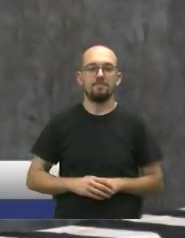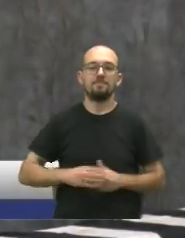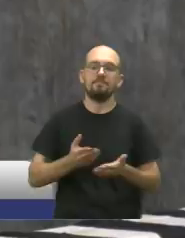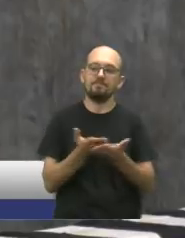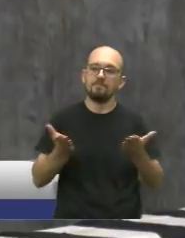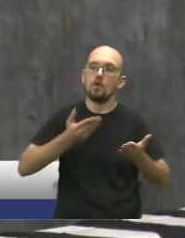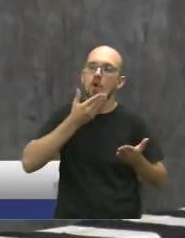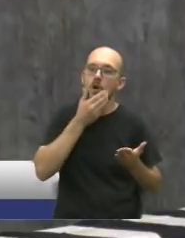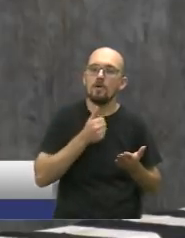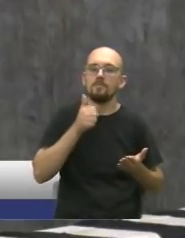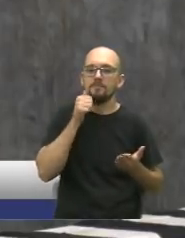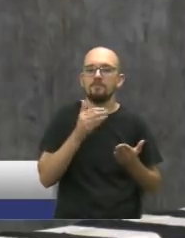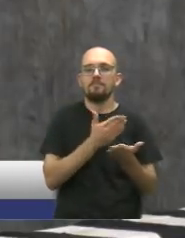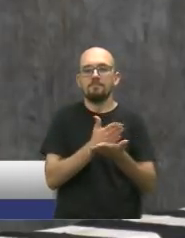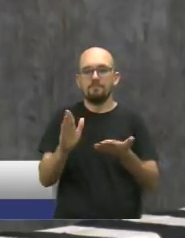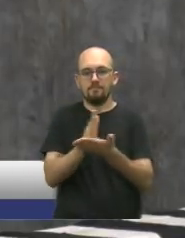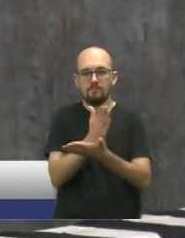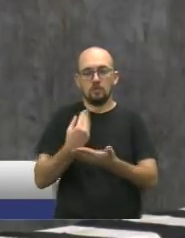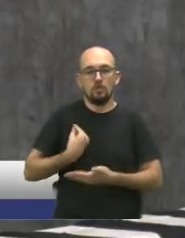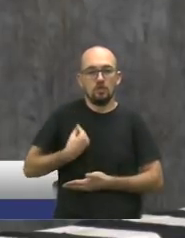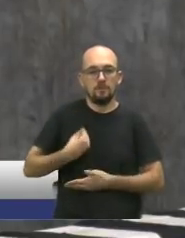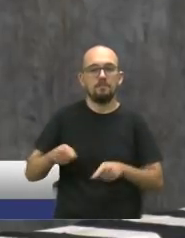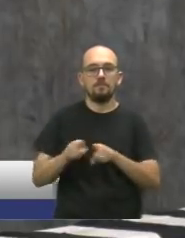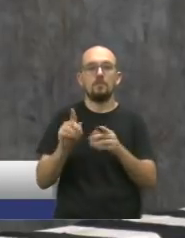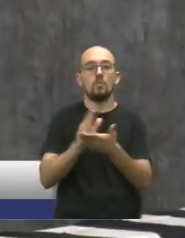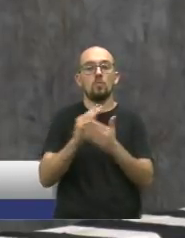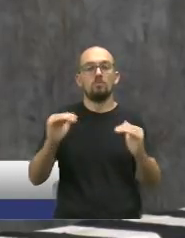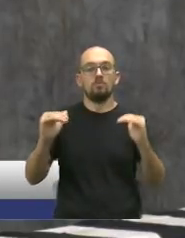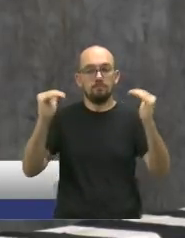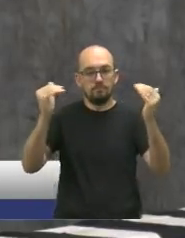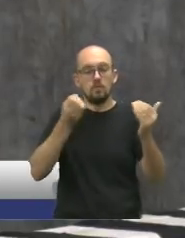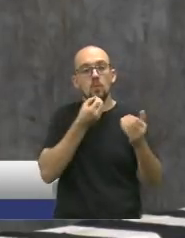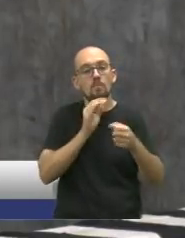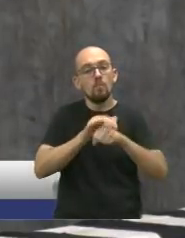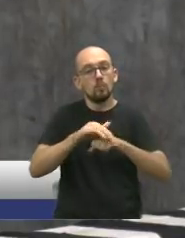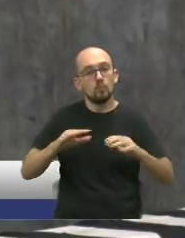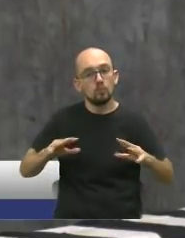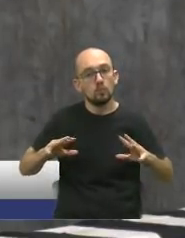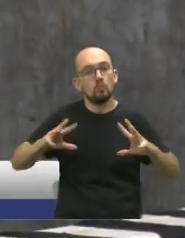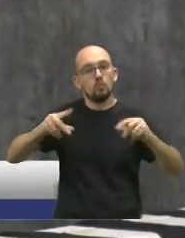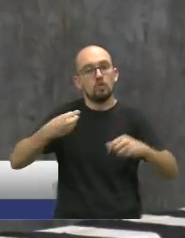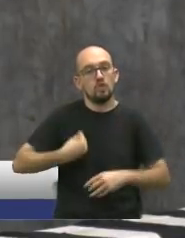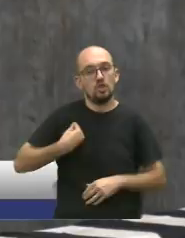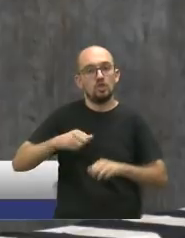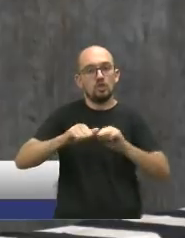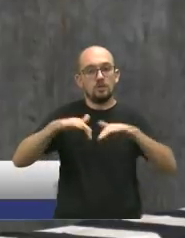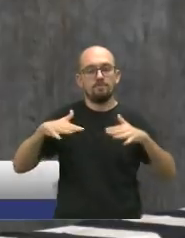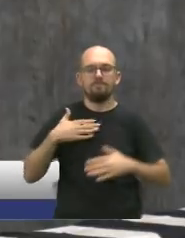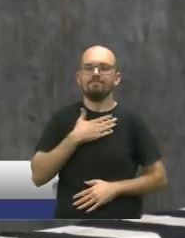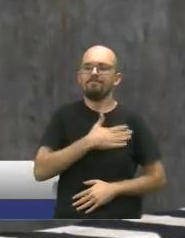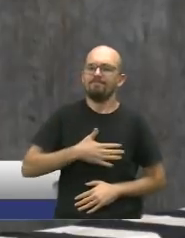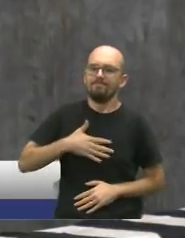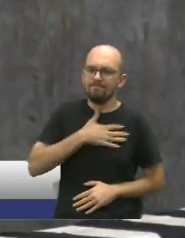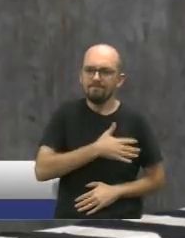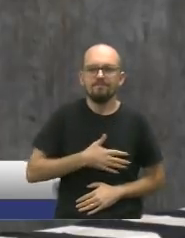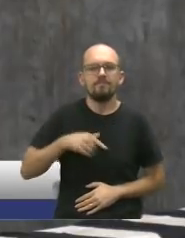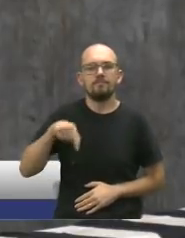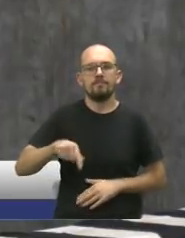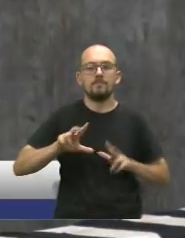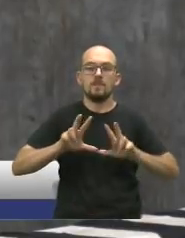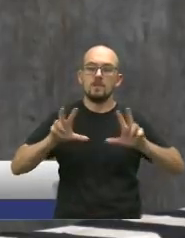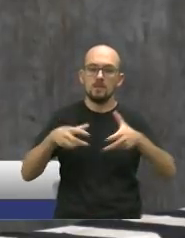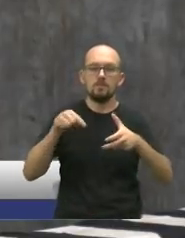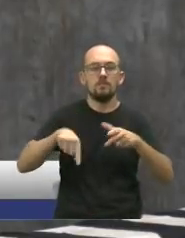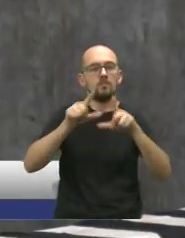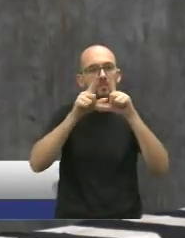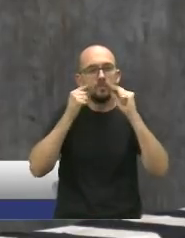Senhoras e senhores, autoridades e público presente, uma boa noite a todos. É com muita satisfação que a Câmara Municipal de